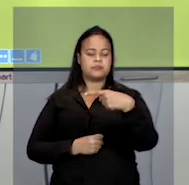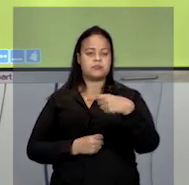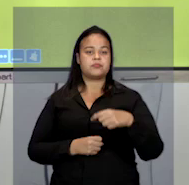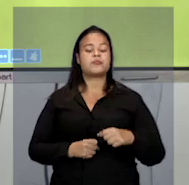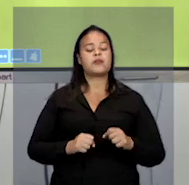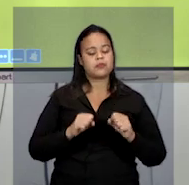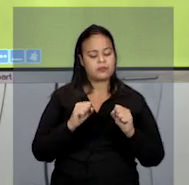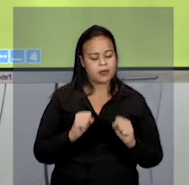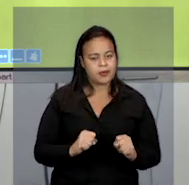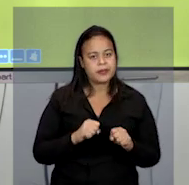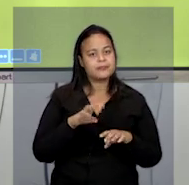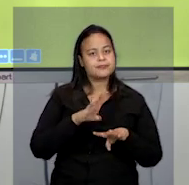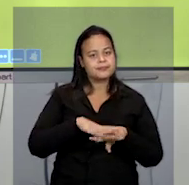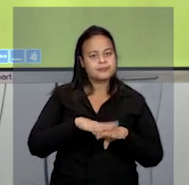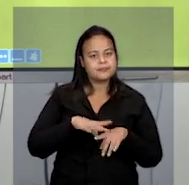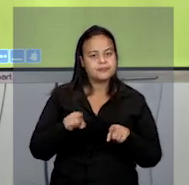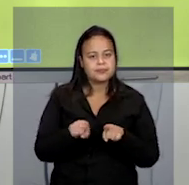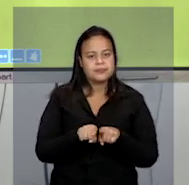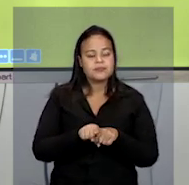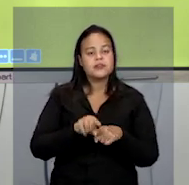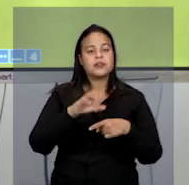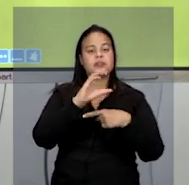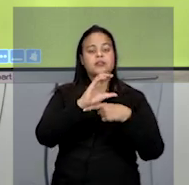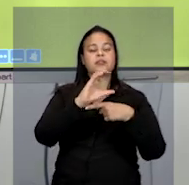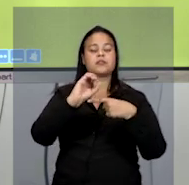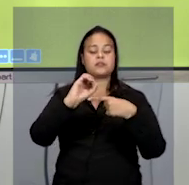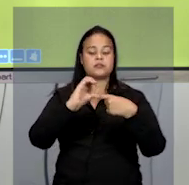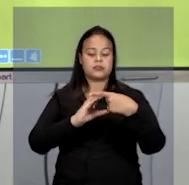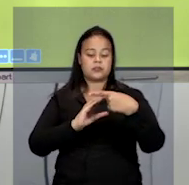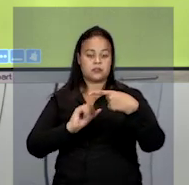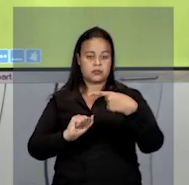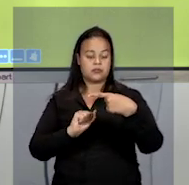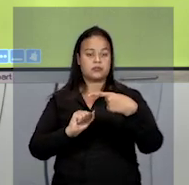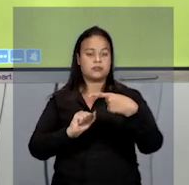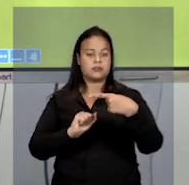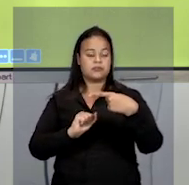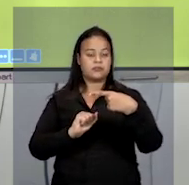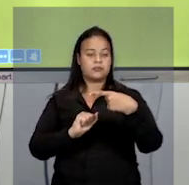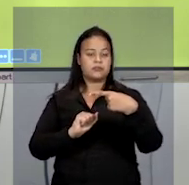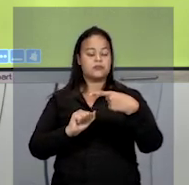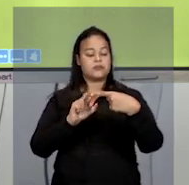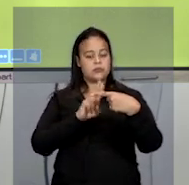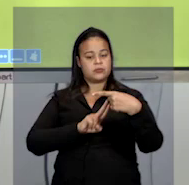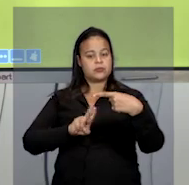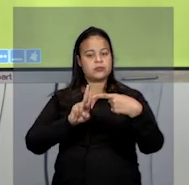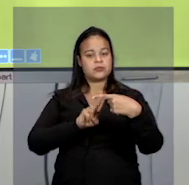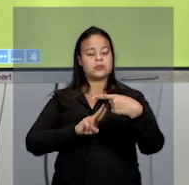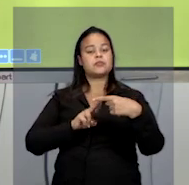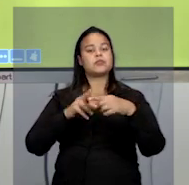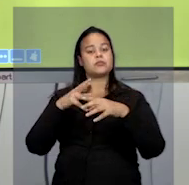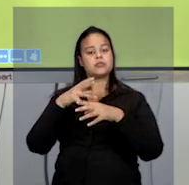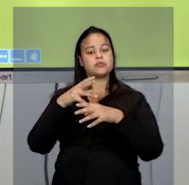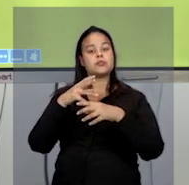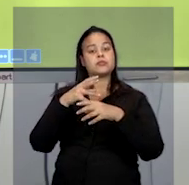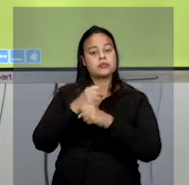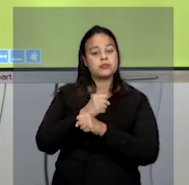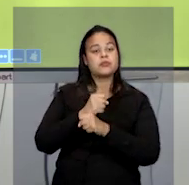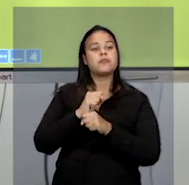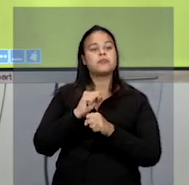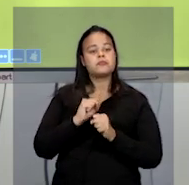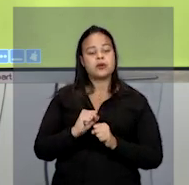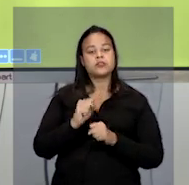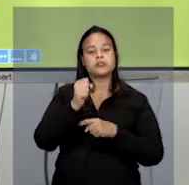Ou você pode escrever CO sobre CA, ou ainda você pode calcular o seno desse ângulo